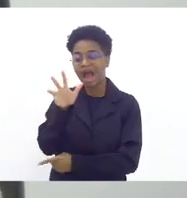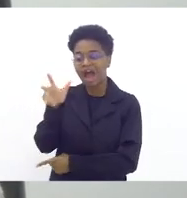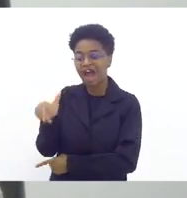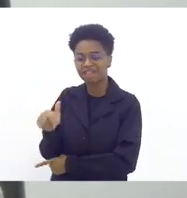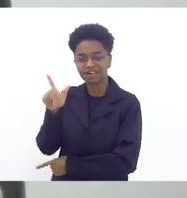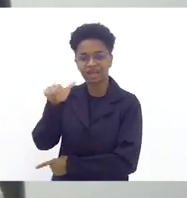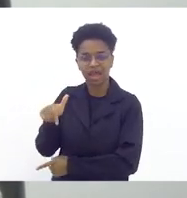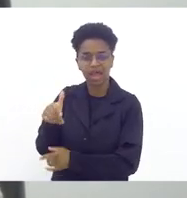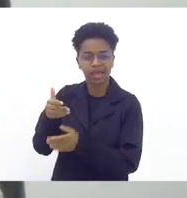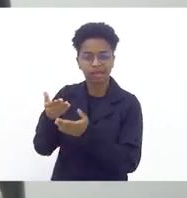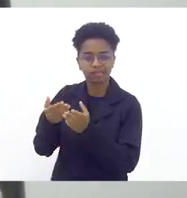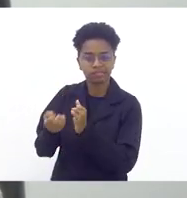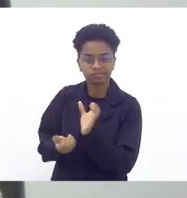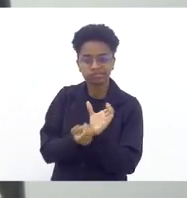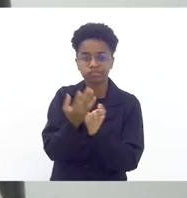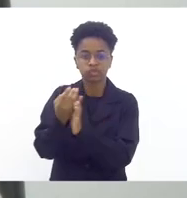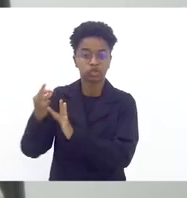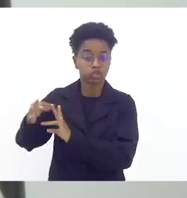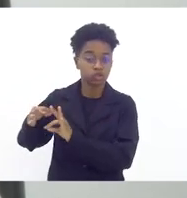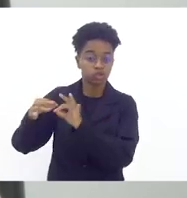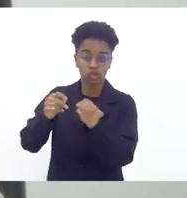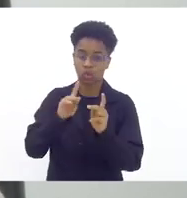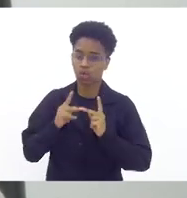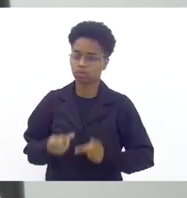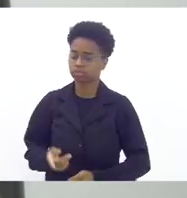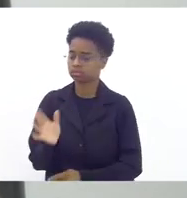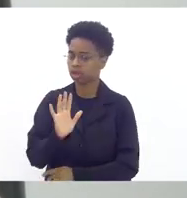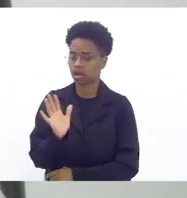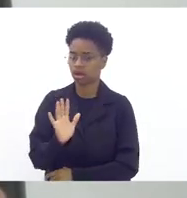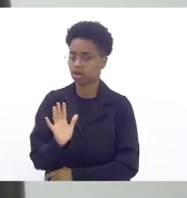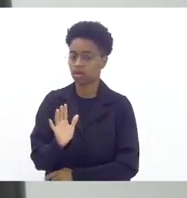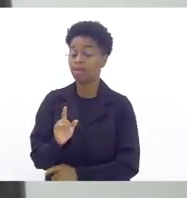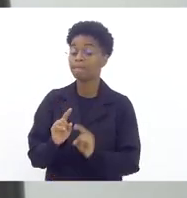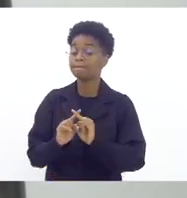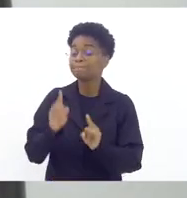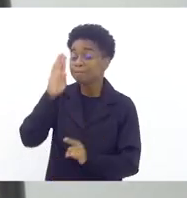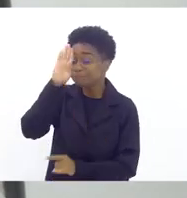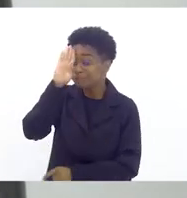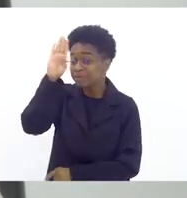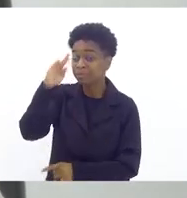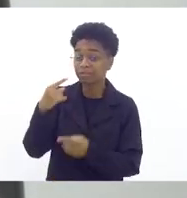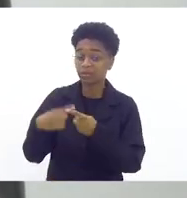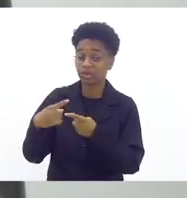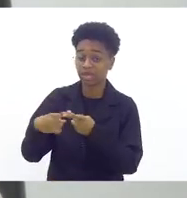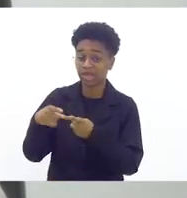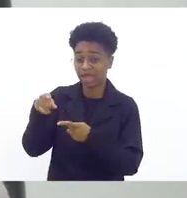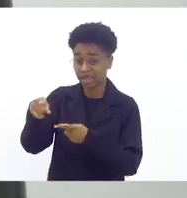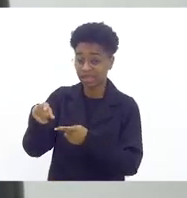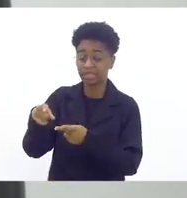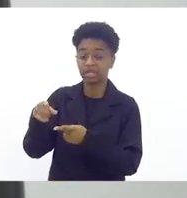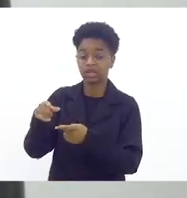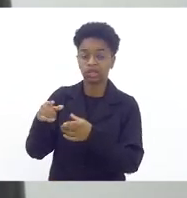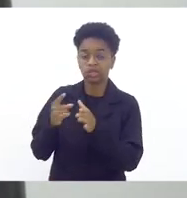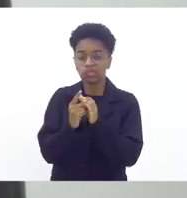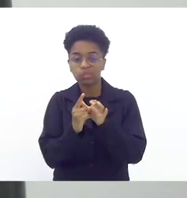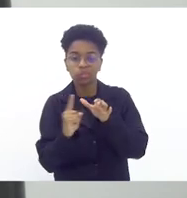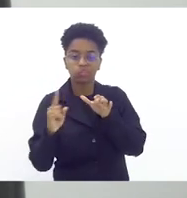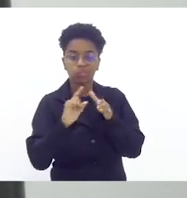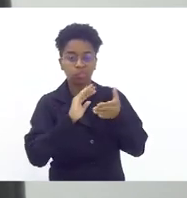berço da civilização de todos, mas principalmente porque quem é civilizado não exclui. E quem é